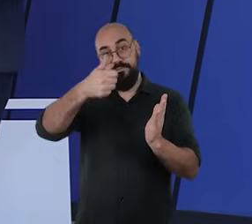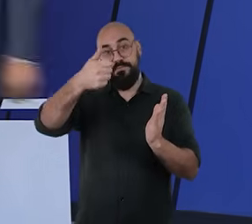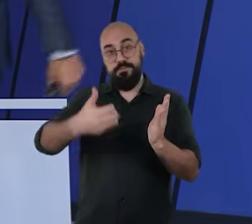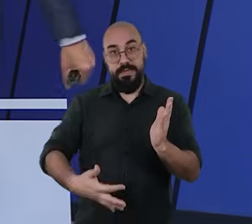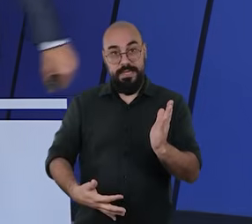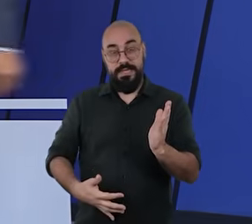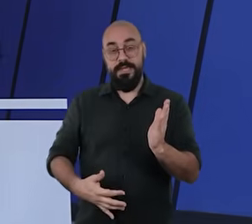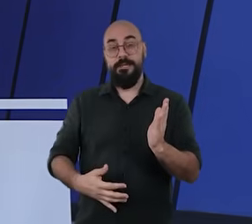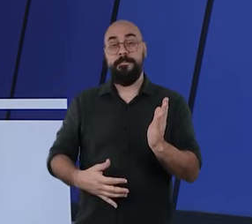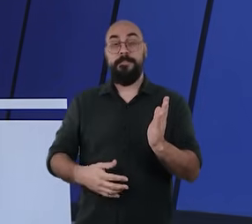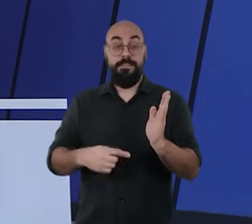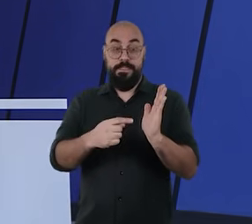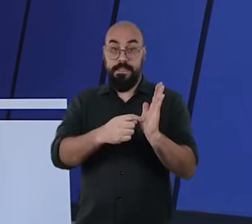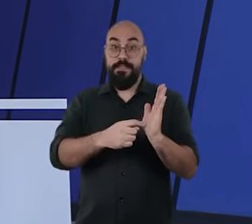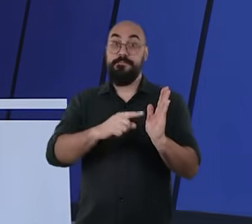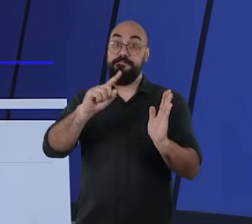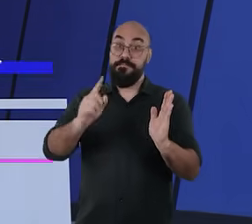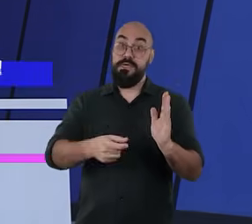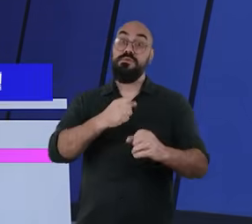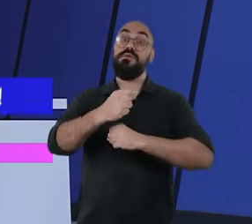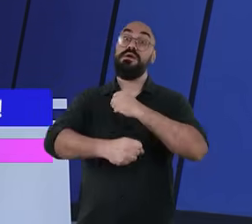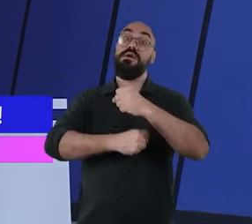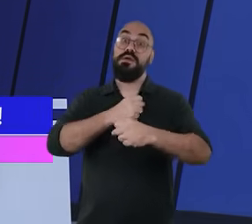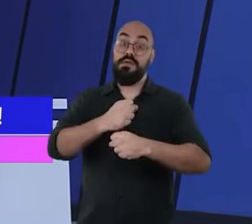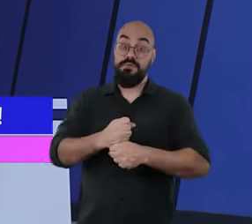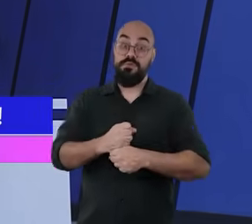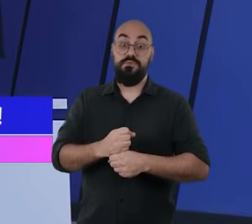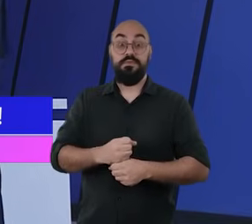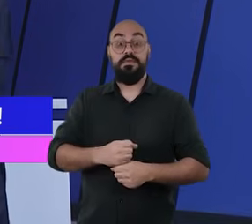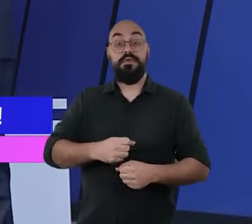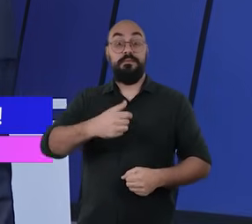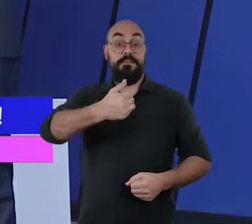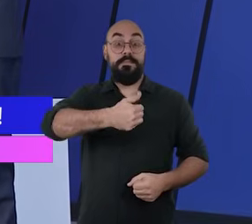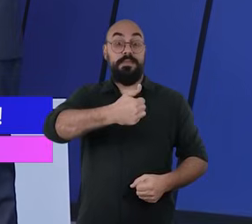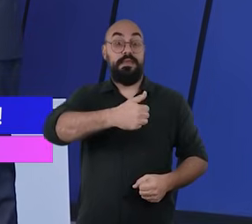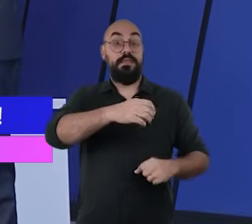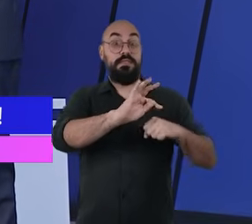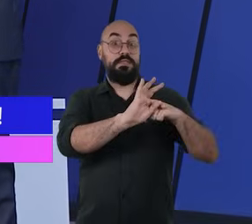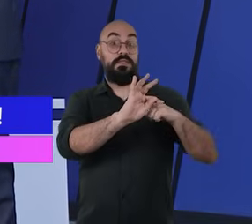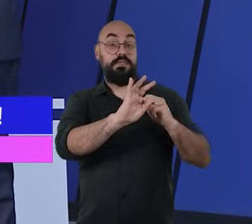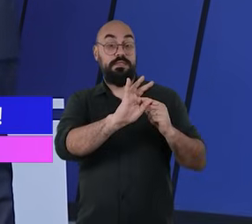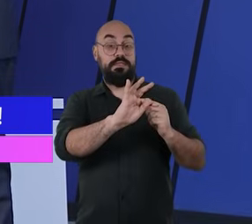continua dizendo sobre este milênio, 1 Tessalonicenses